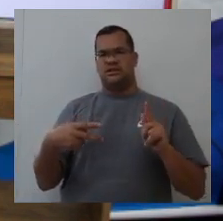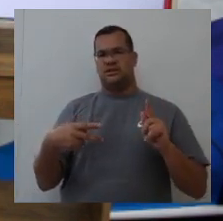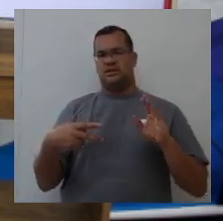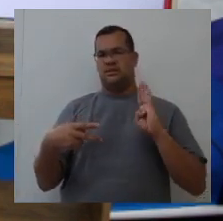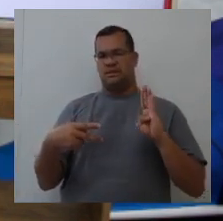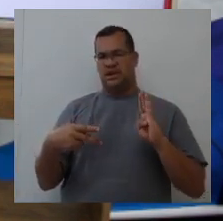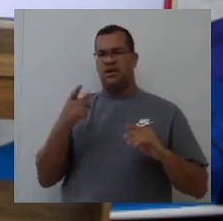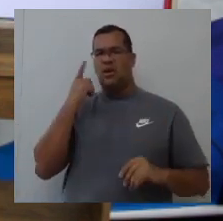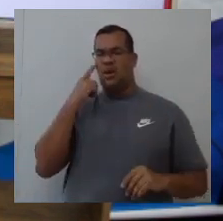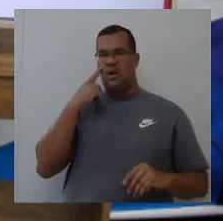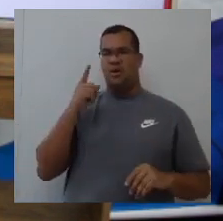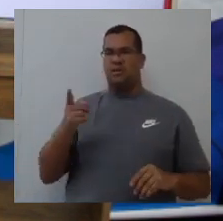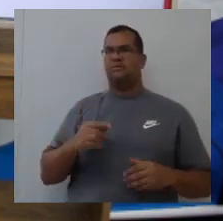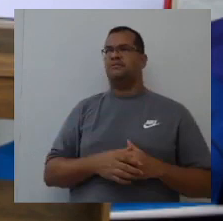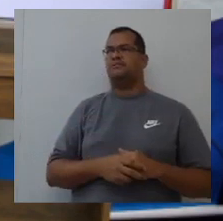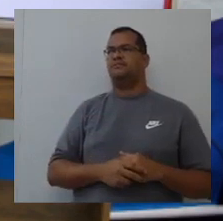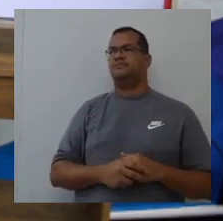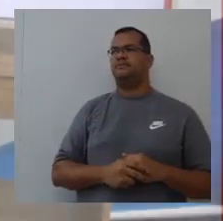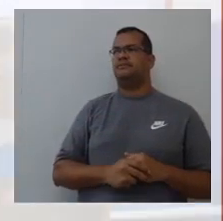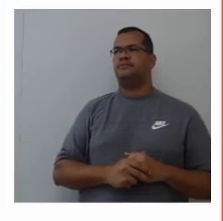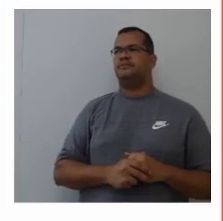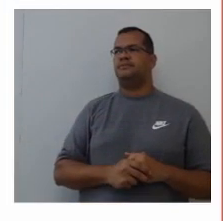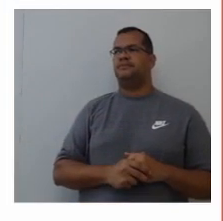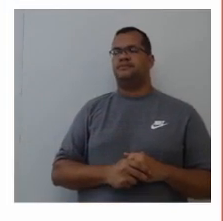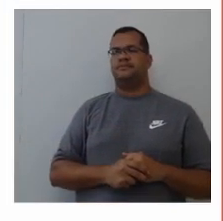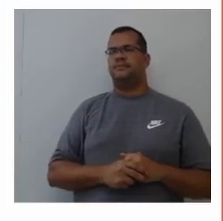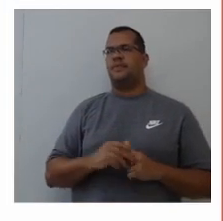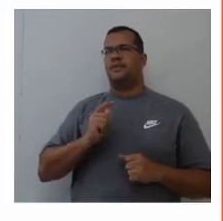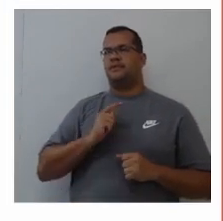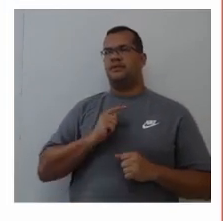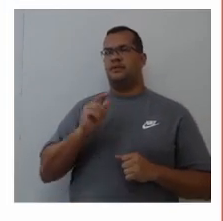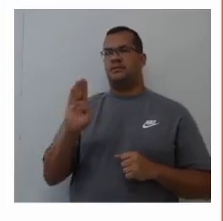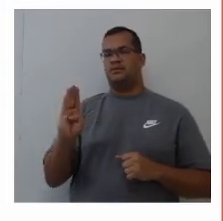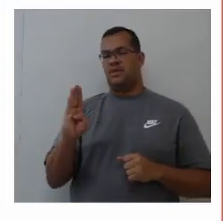seria, olha o B aqui, ó. Então, na frente dele eu tenho um Bzinho.